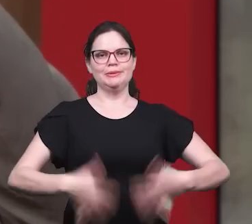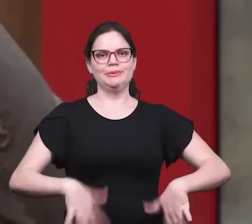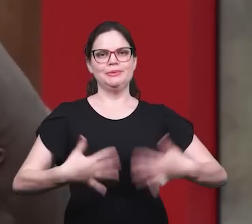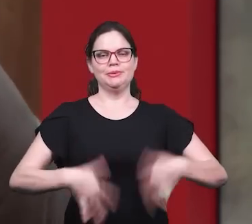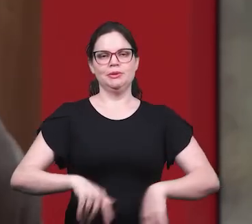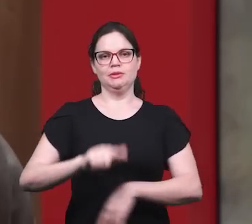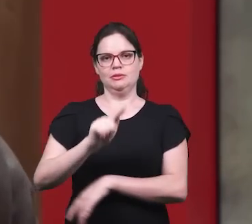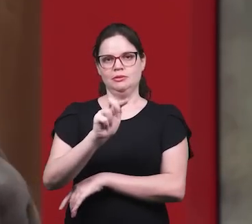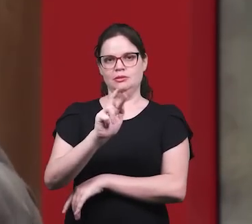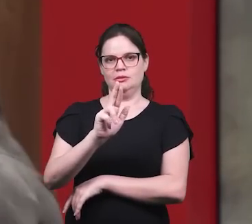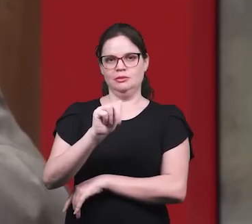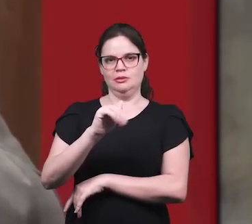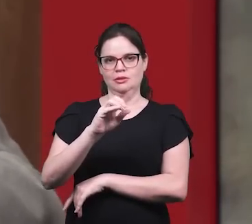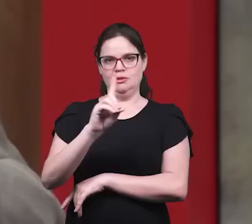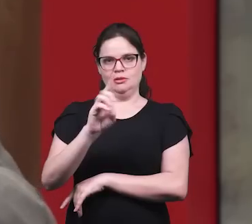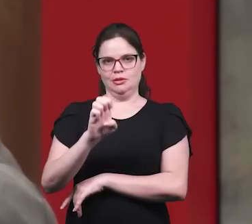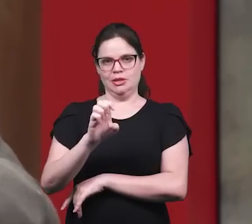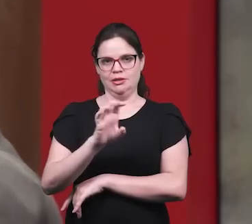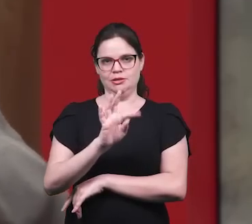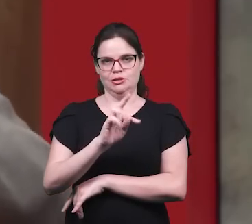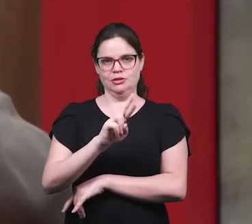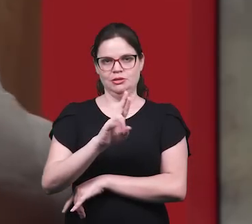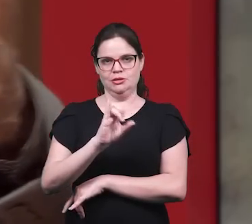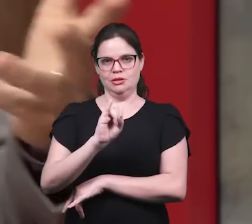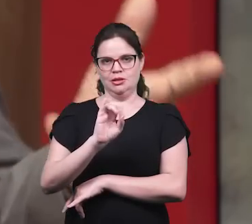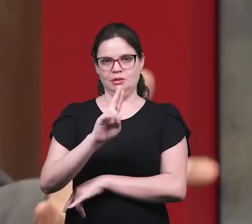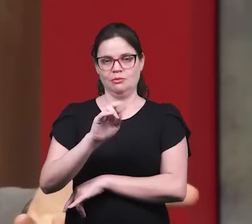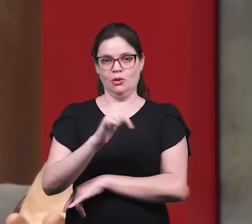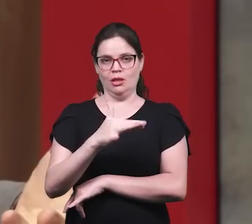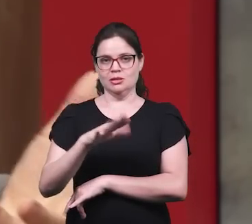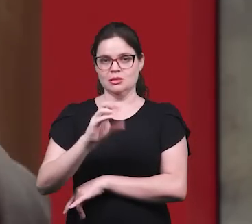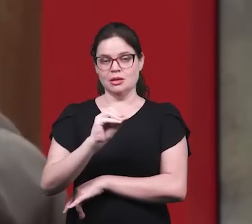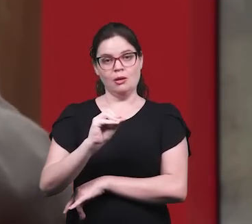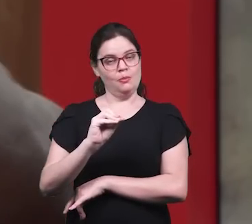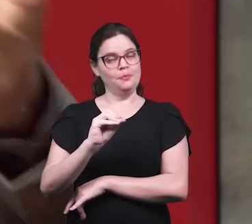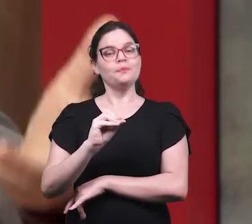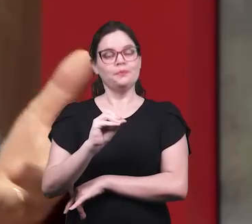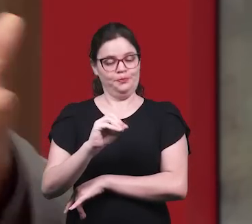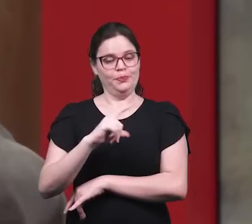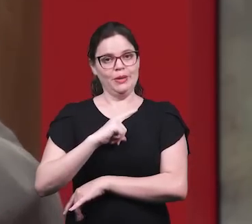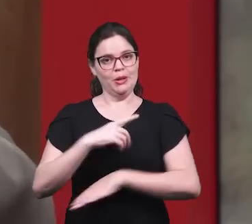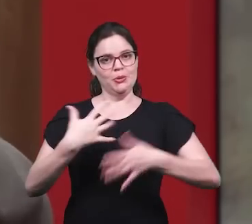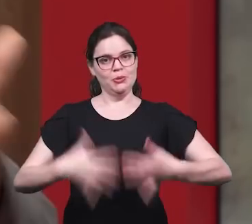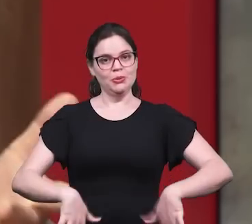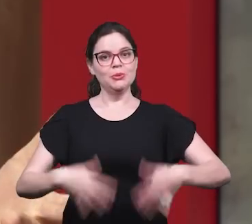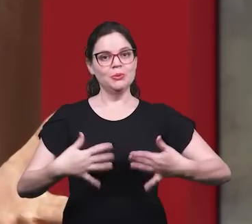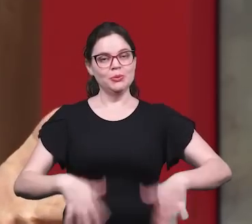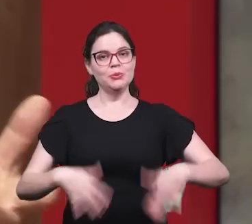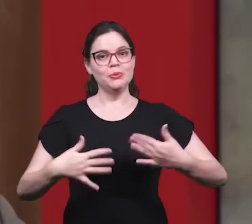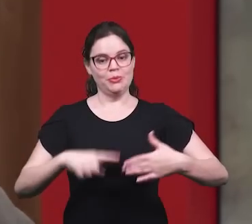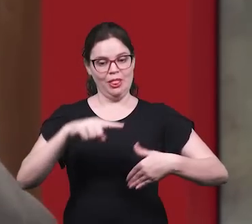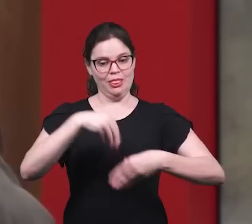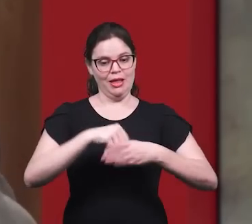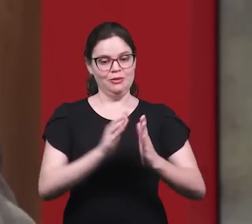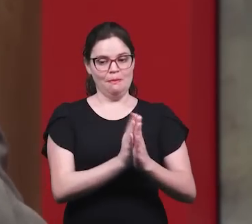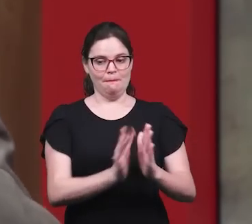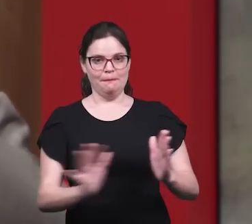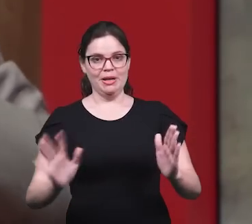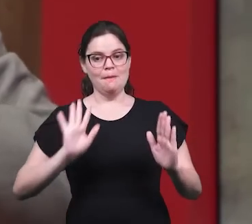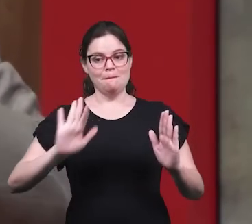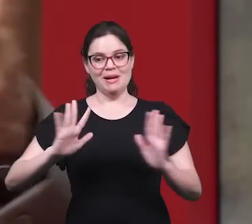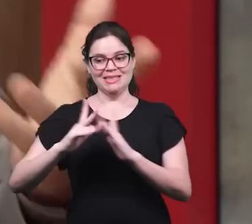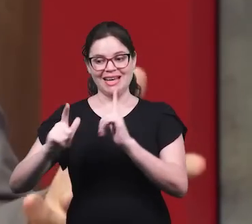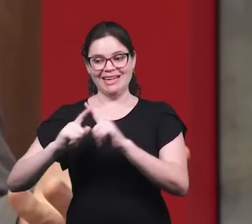na eternidade, mas ele fala porque são sinais. São sinais que a igreja precisa observar